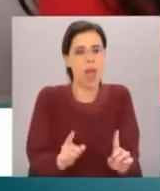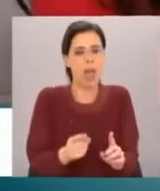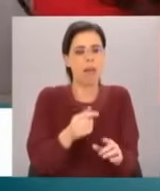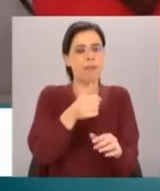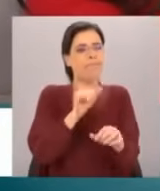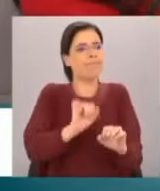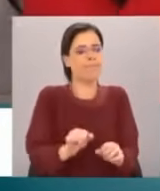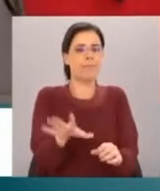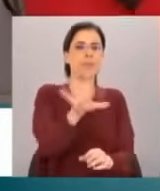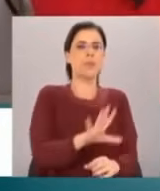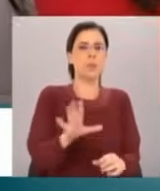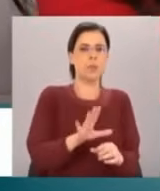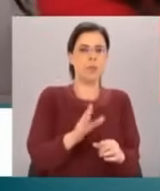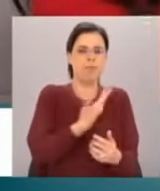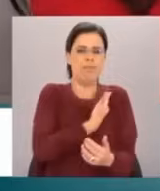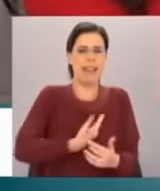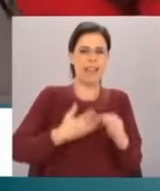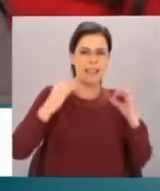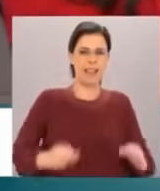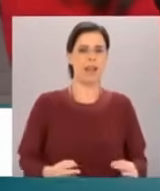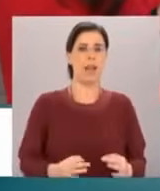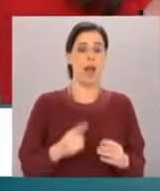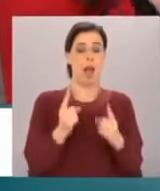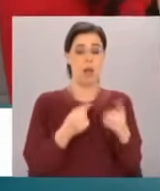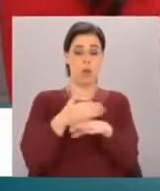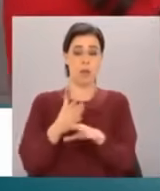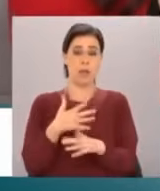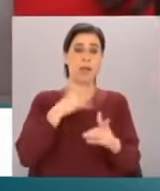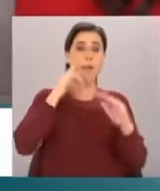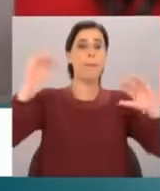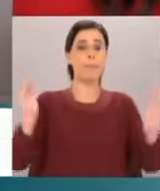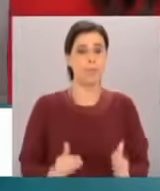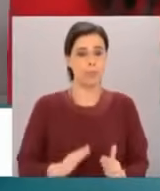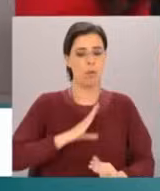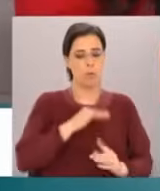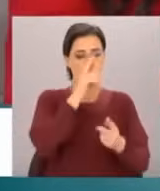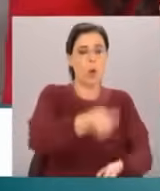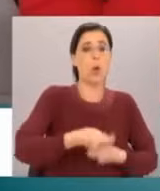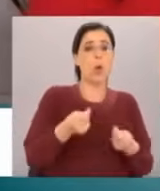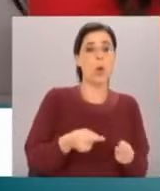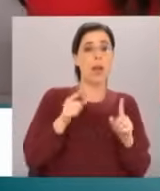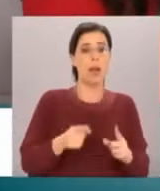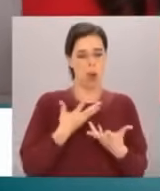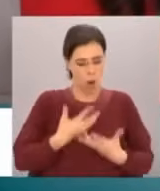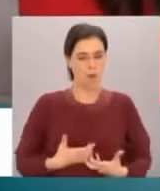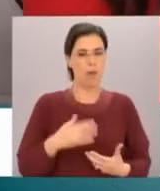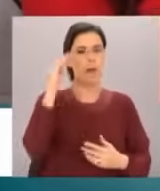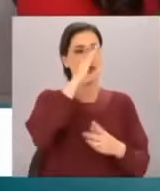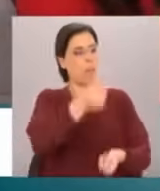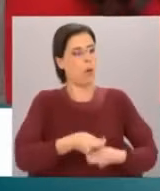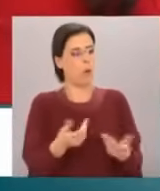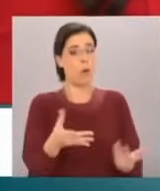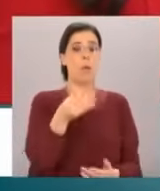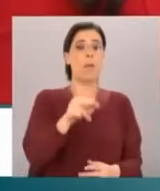conta aquelas atividades que de uma forma redondo em alguns setores procuram reduzir o mundo Rural Isto é ofensivo para o mundo rural